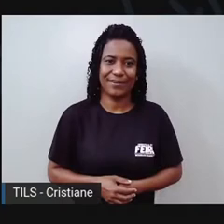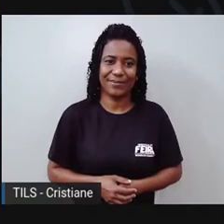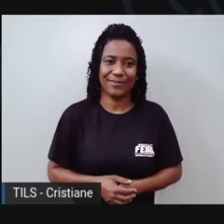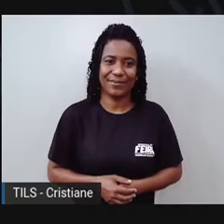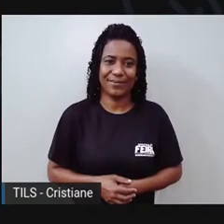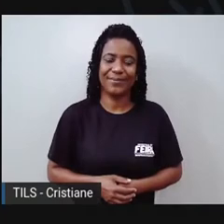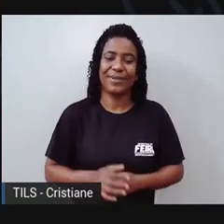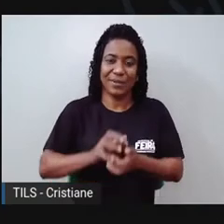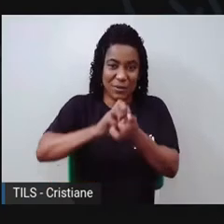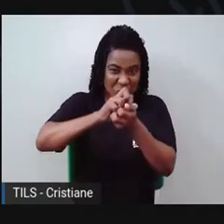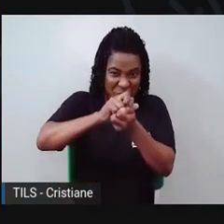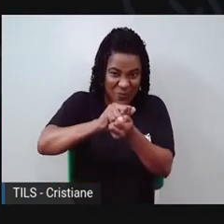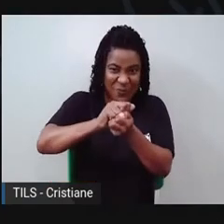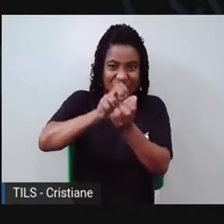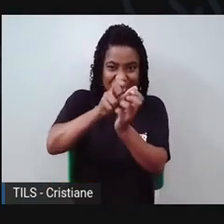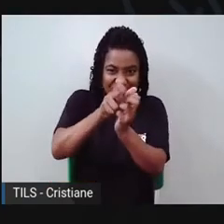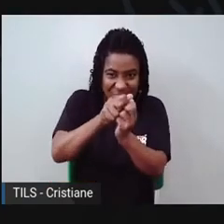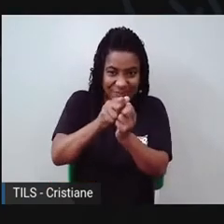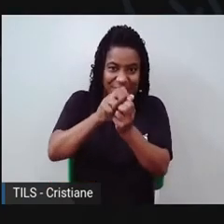Tirar toda a água.